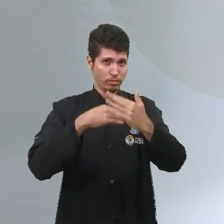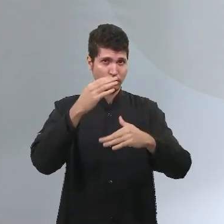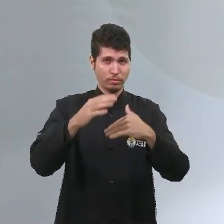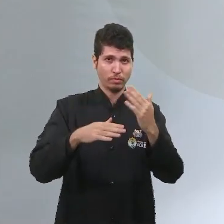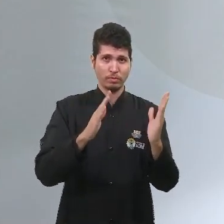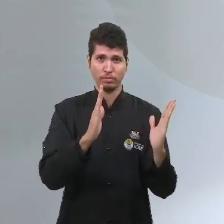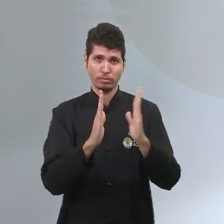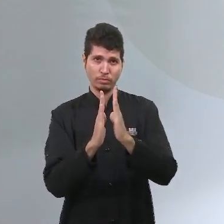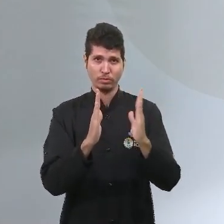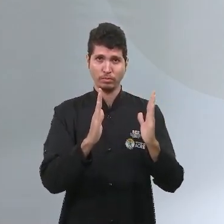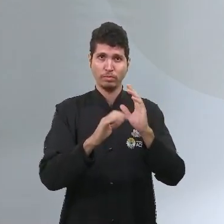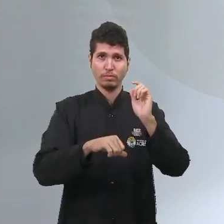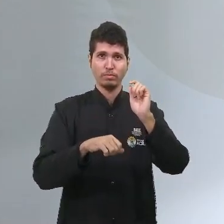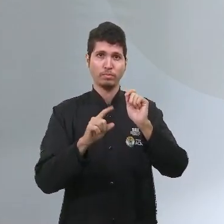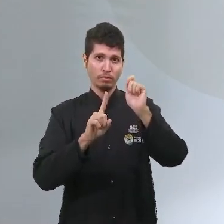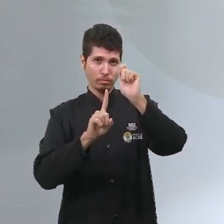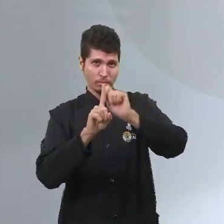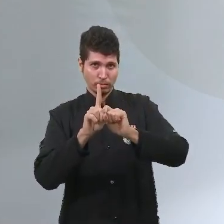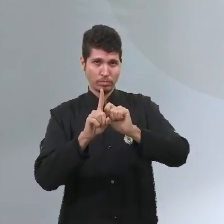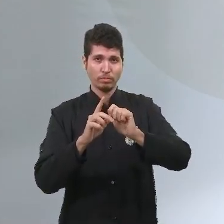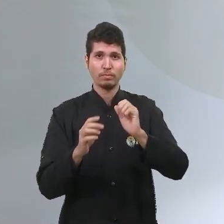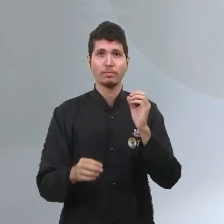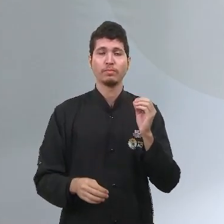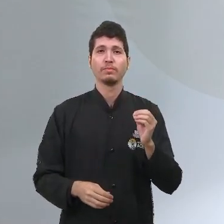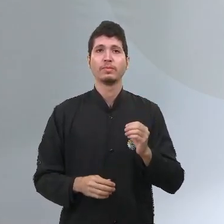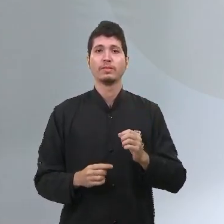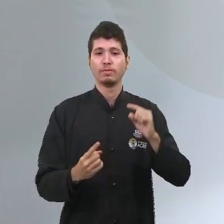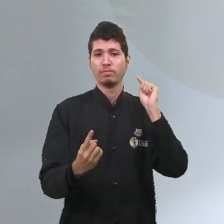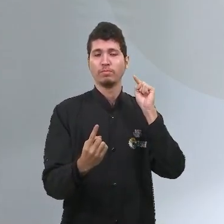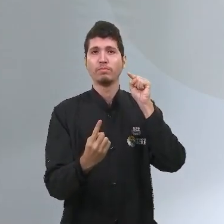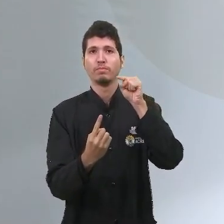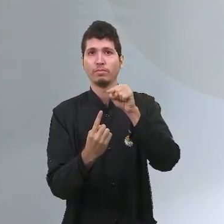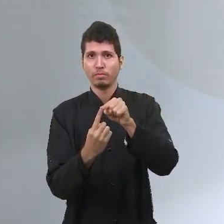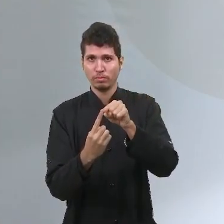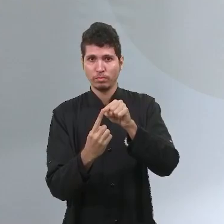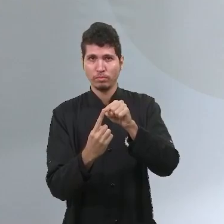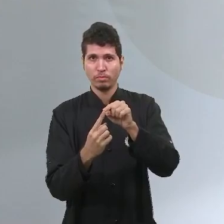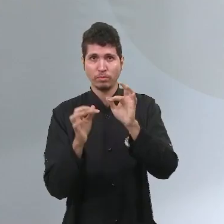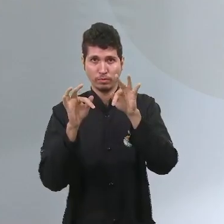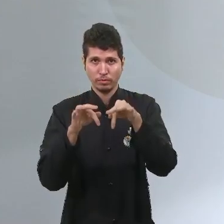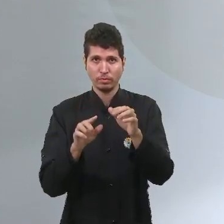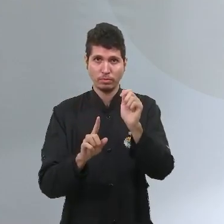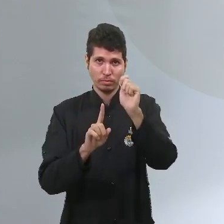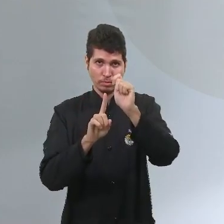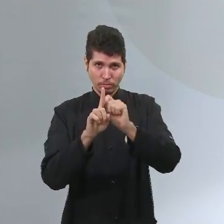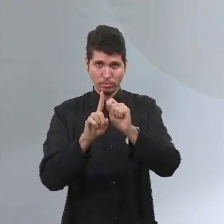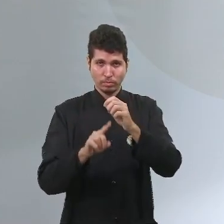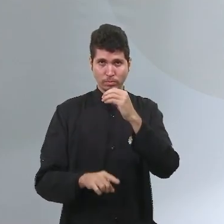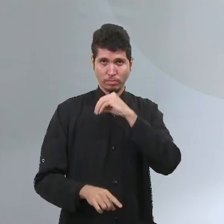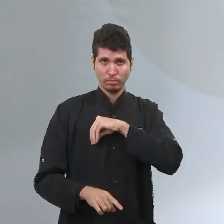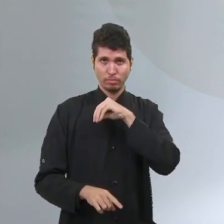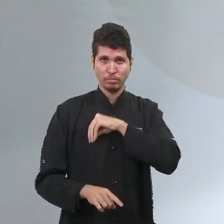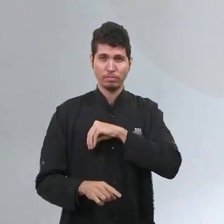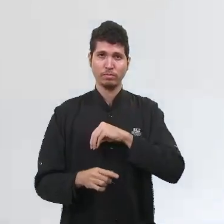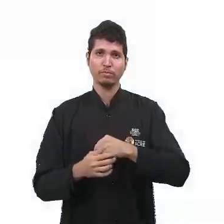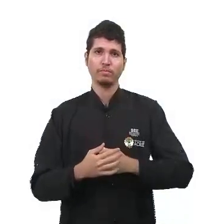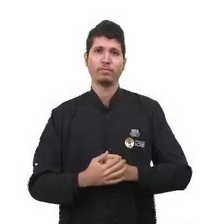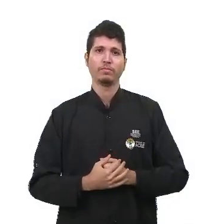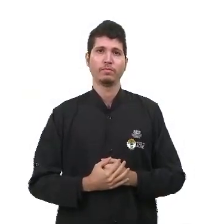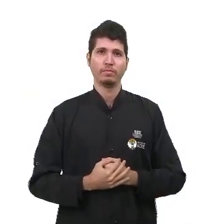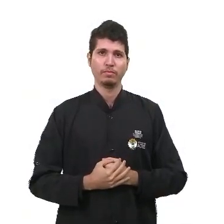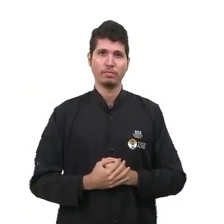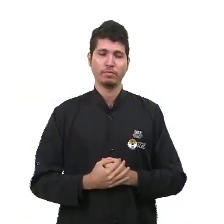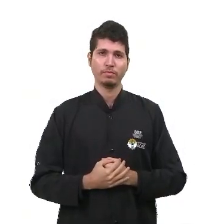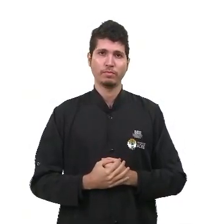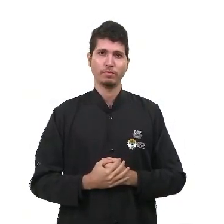assim buscando ter um ganho, no caso, o salário. Bem,